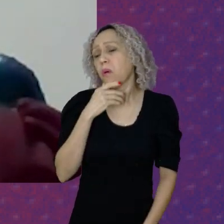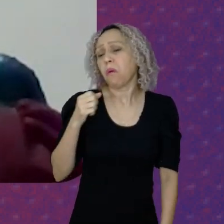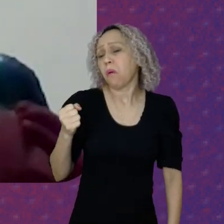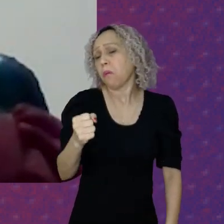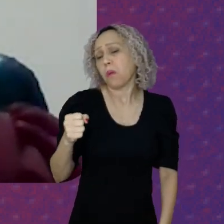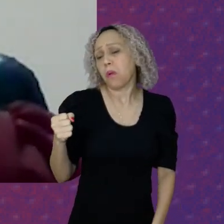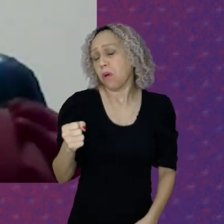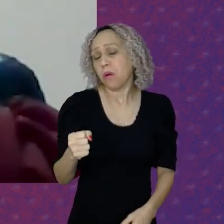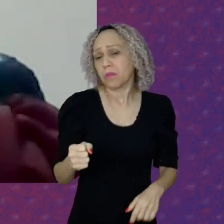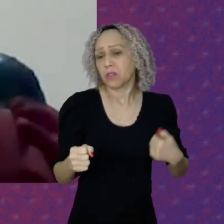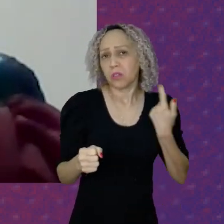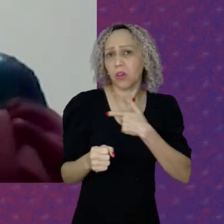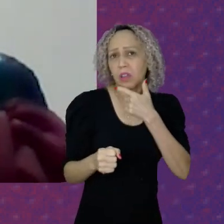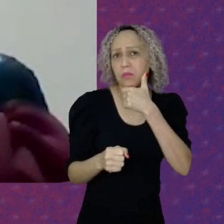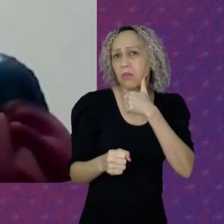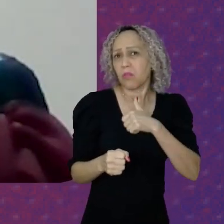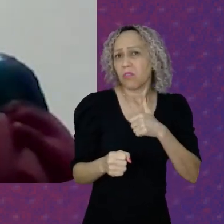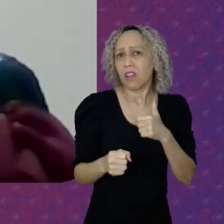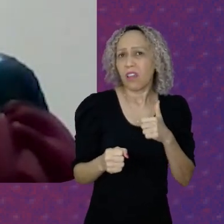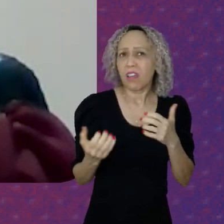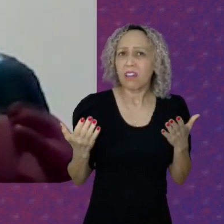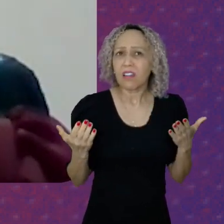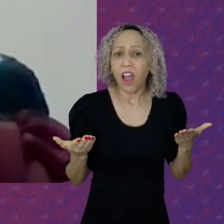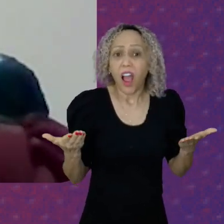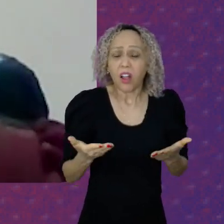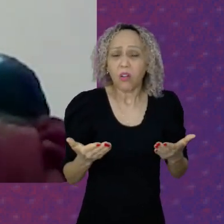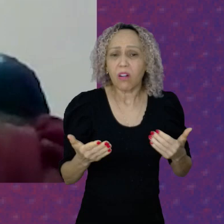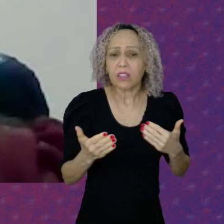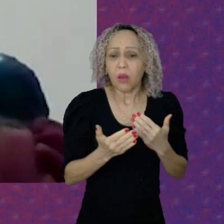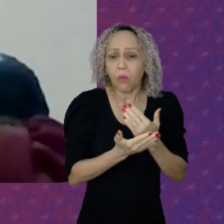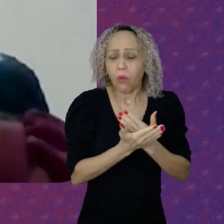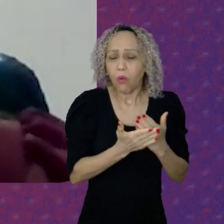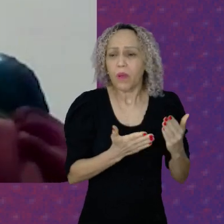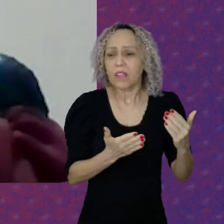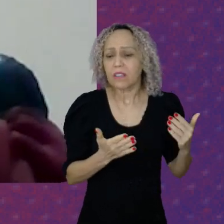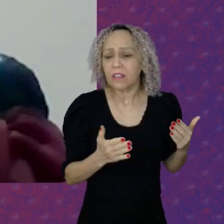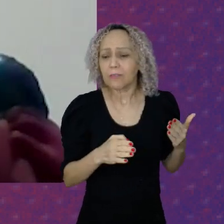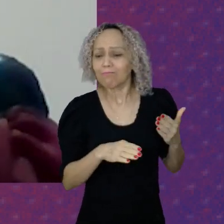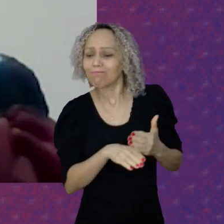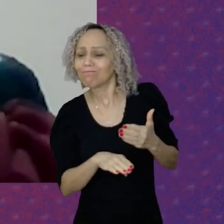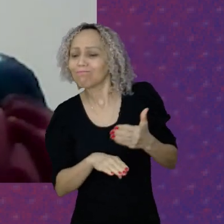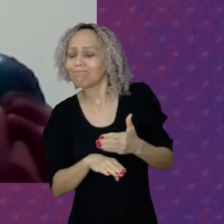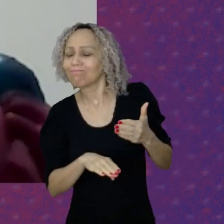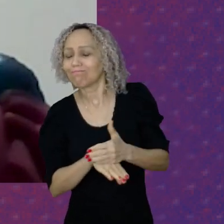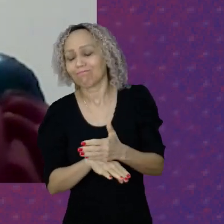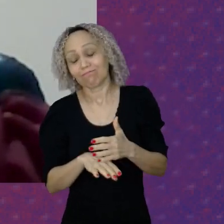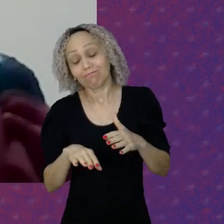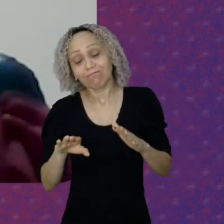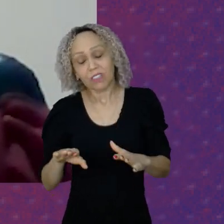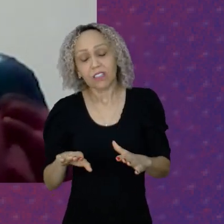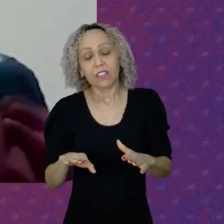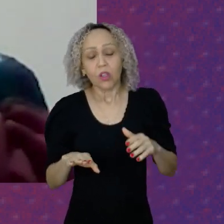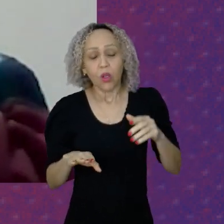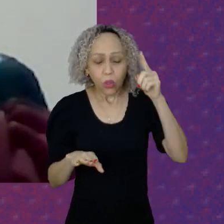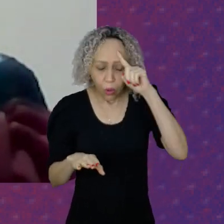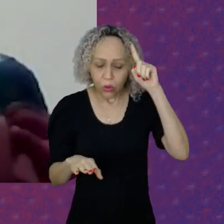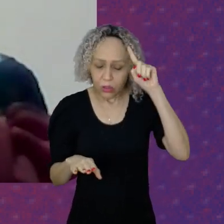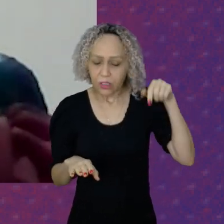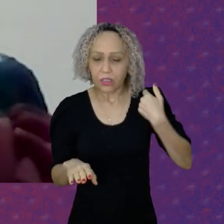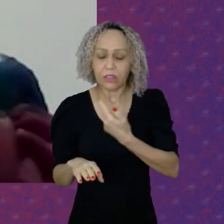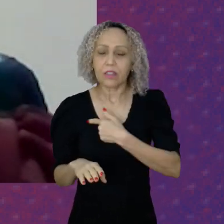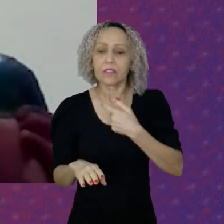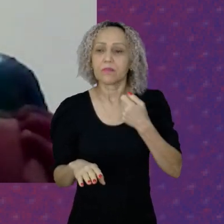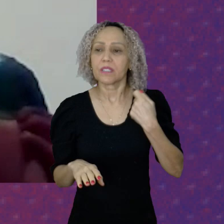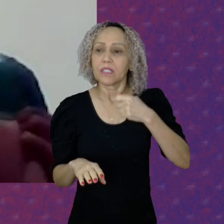dia. Parece que a gente precisa estar provando de que nós podemos, de que a gente é capaz. Então, além de